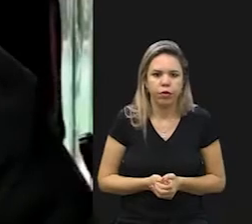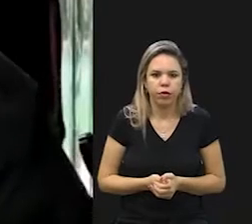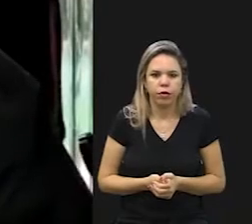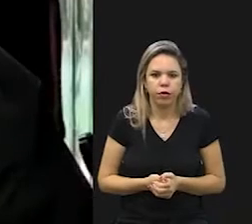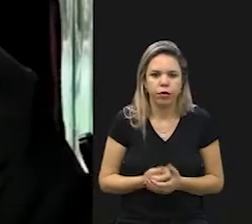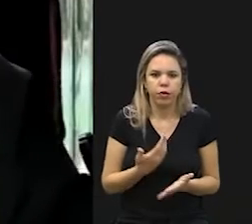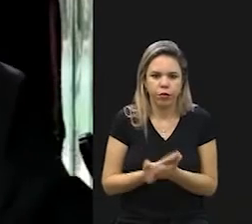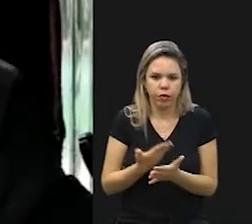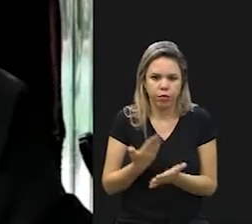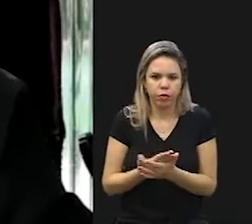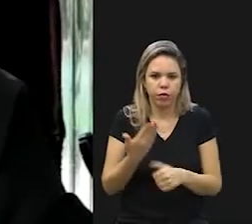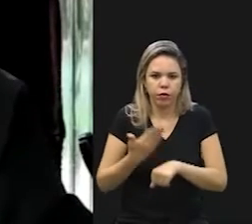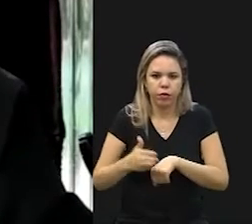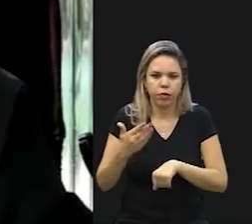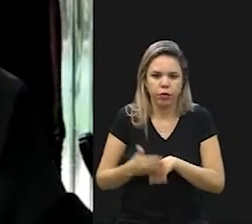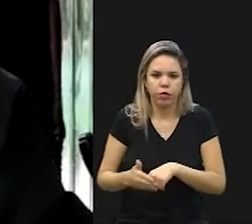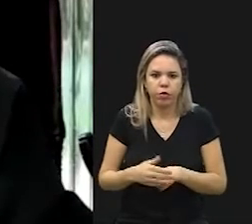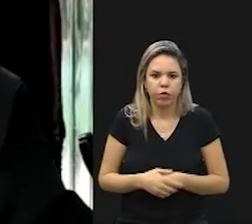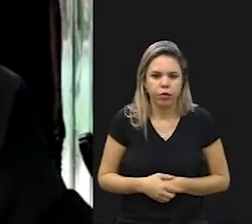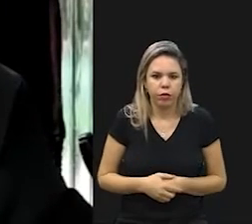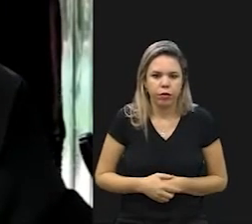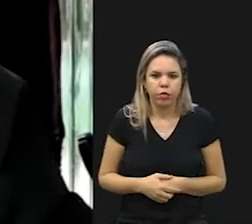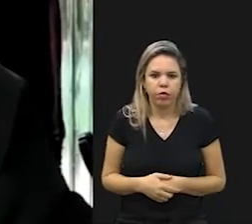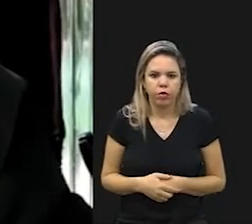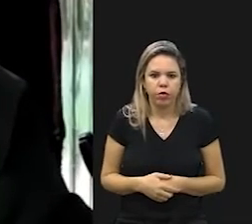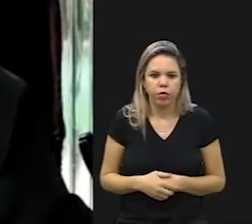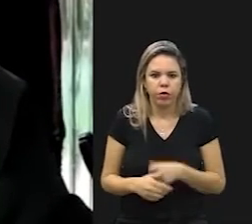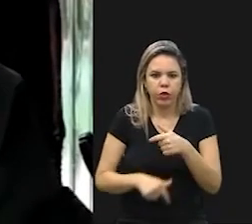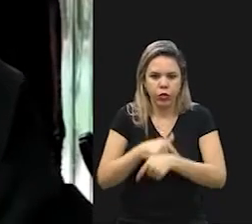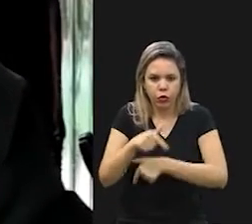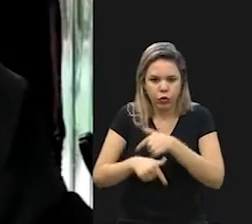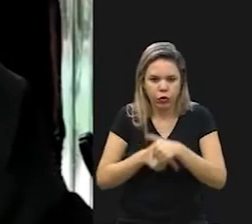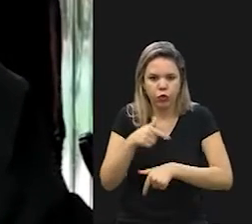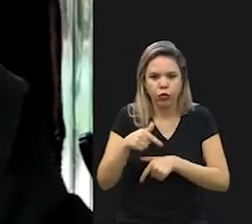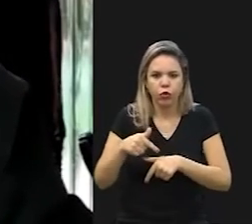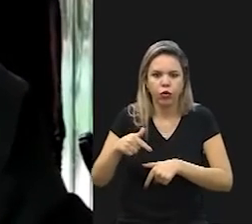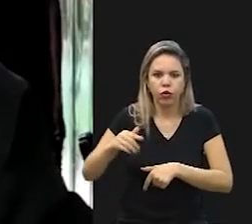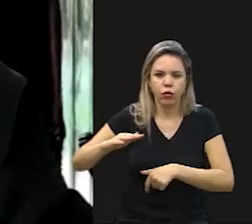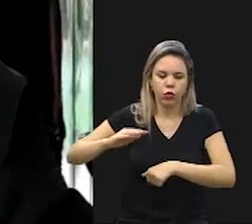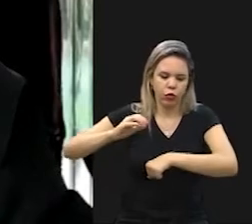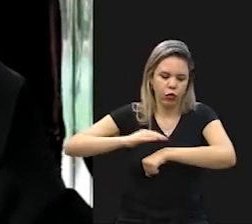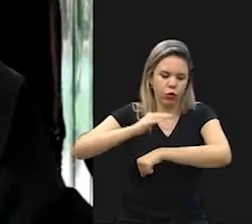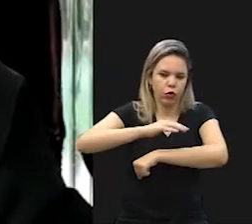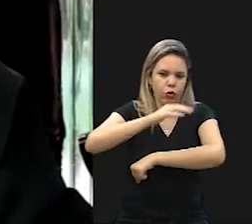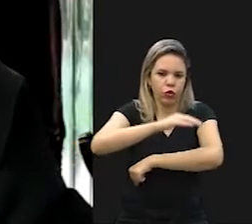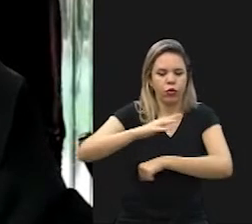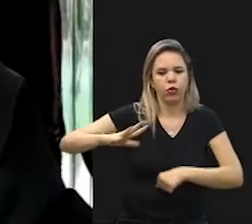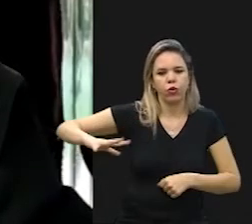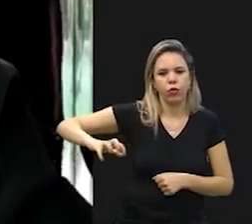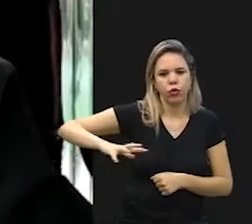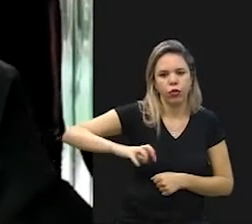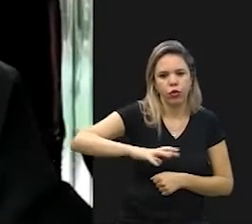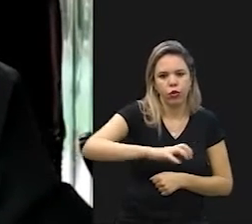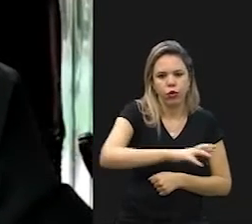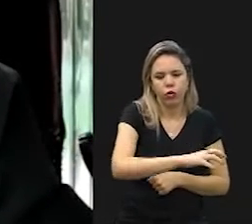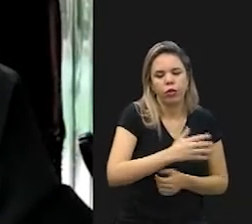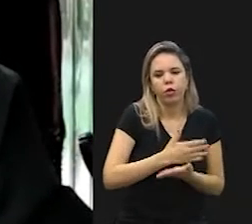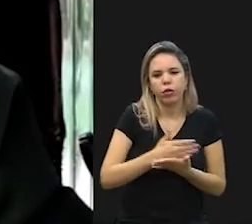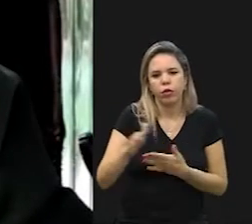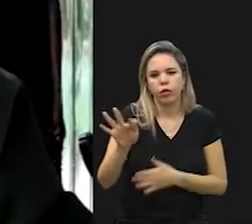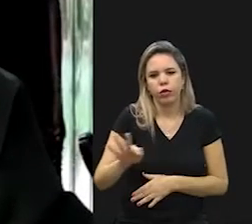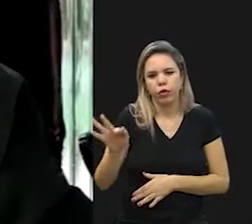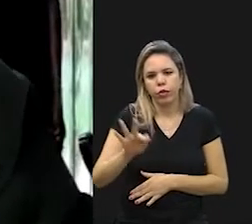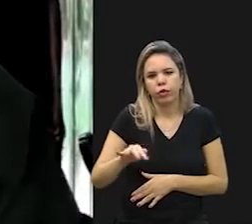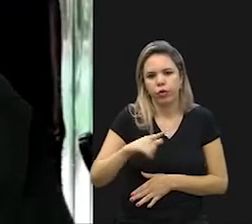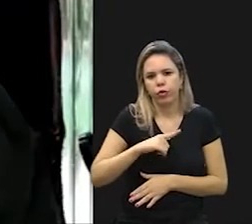partir de algumas aulas práticas que eu tive, inclusive, que eu trabalharia com répteis e anfíbios. E também no início da faculdade foi